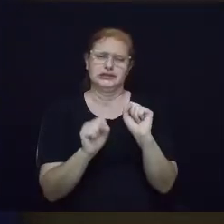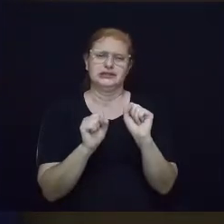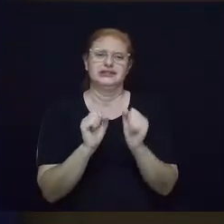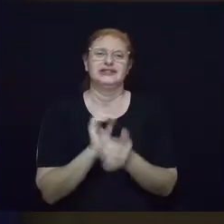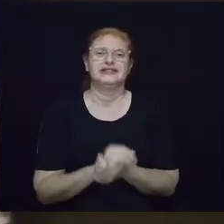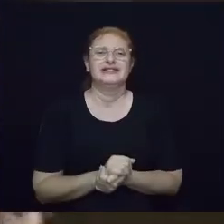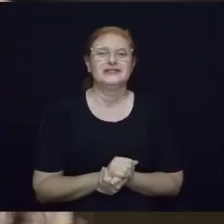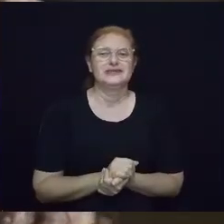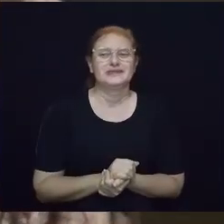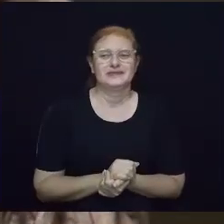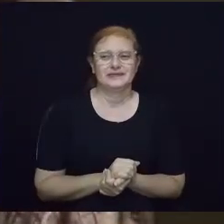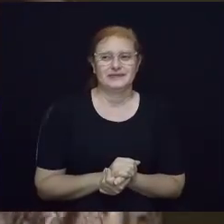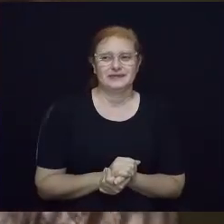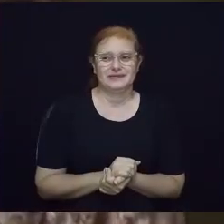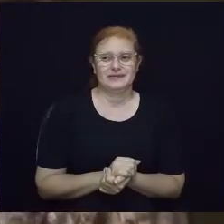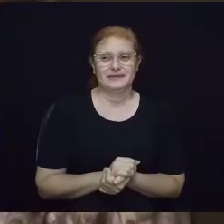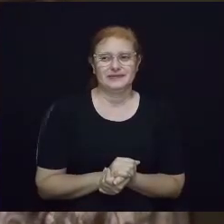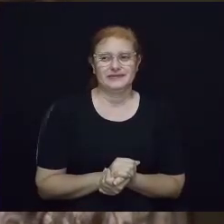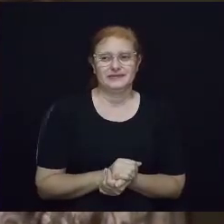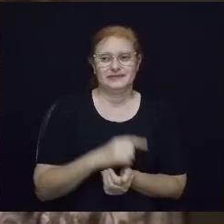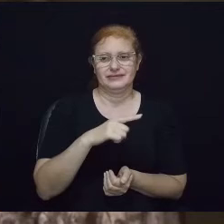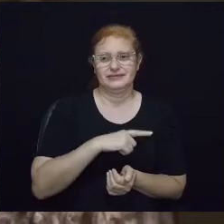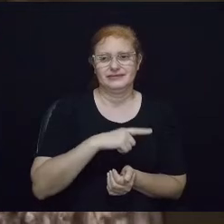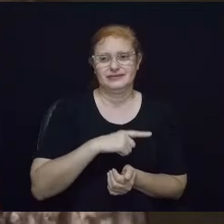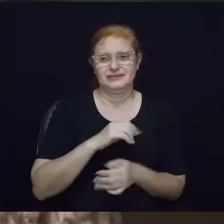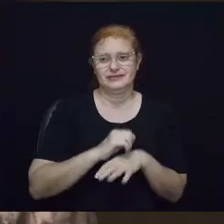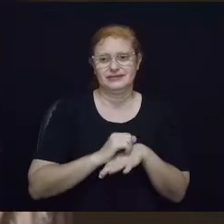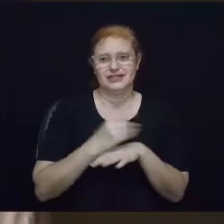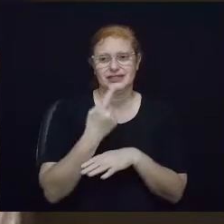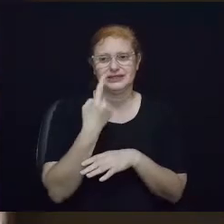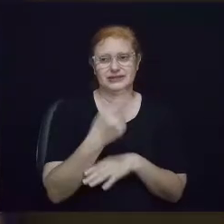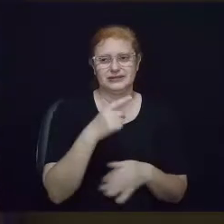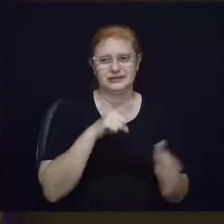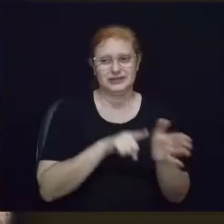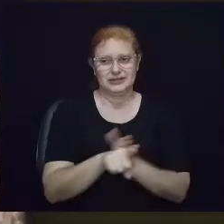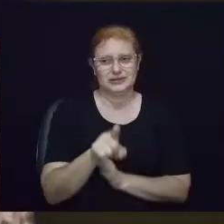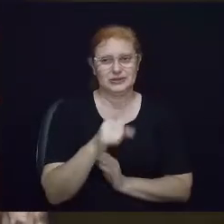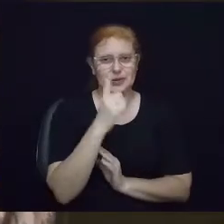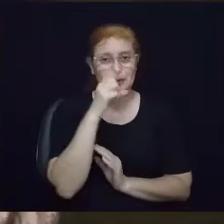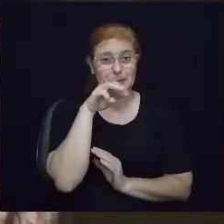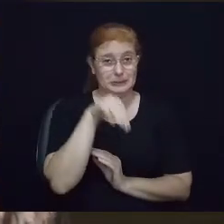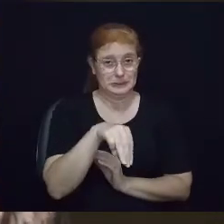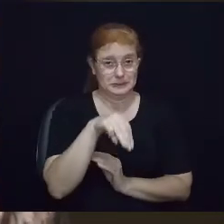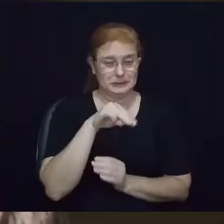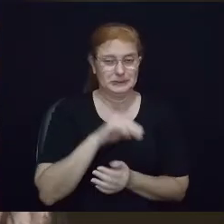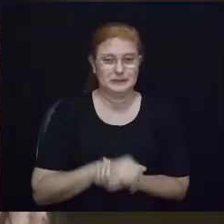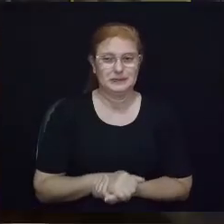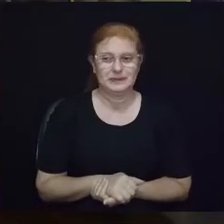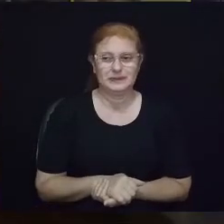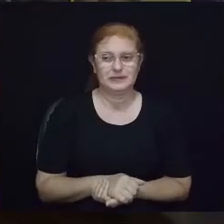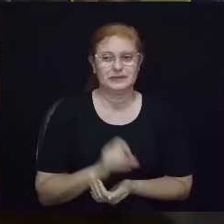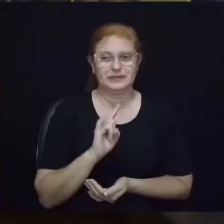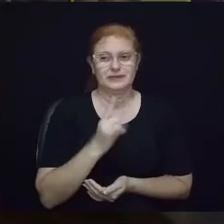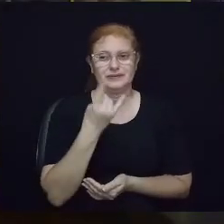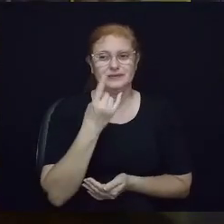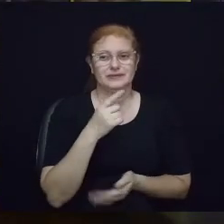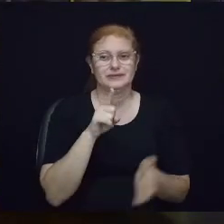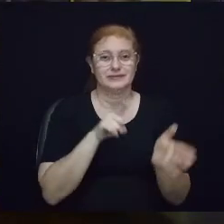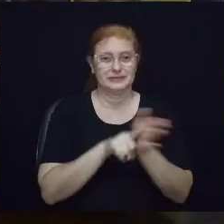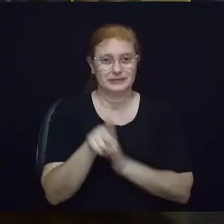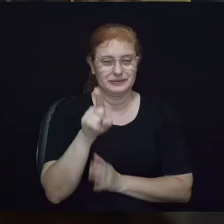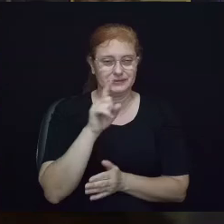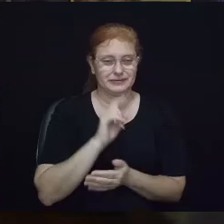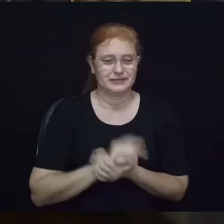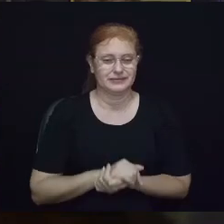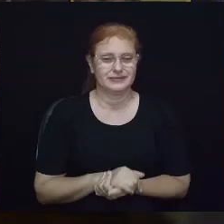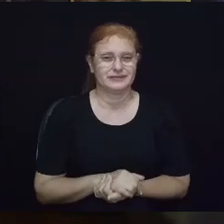Então tá. Temos mais uma? Só um minutinho, nós vamos para a última pergunta da plateia